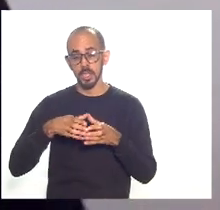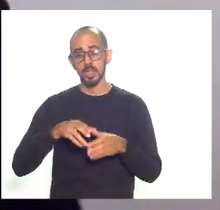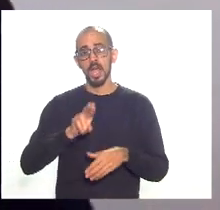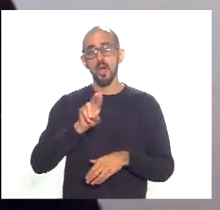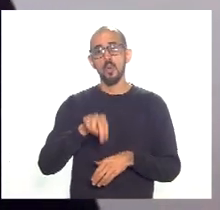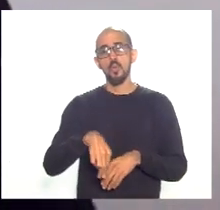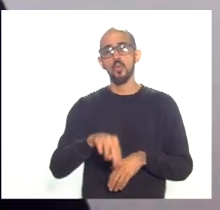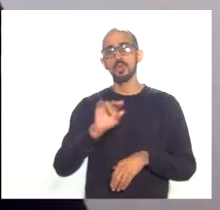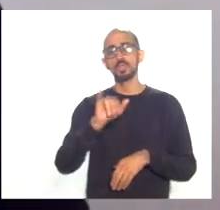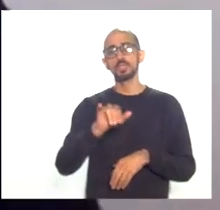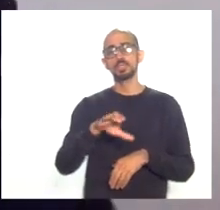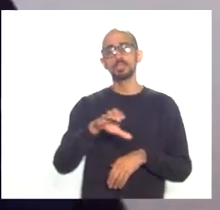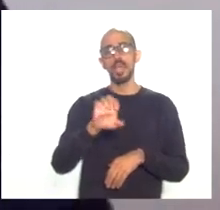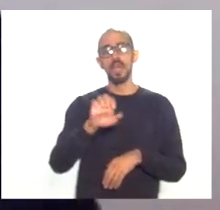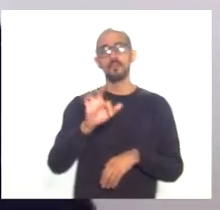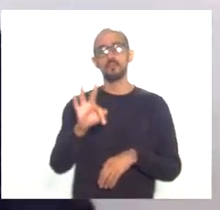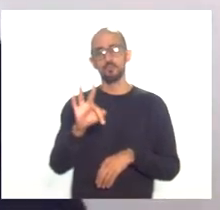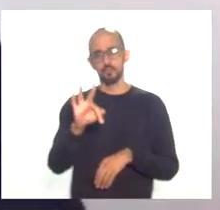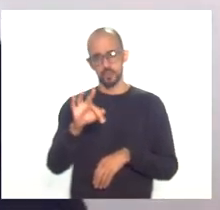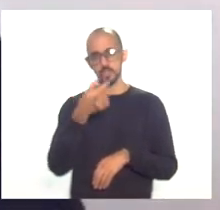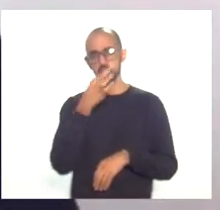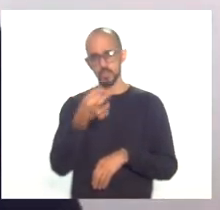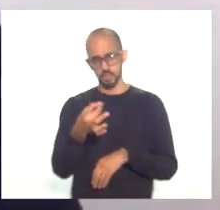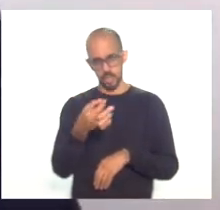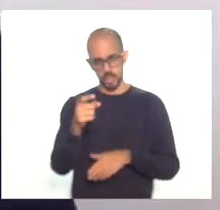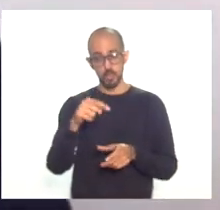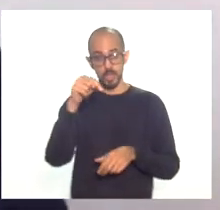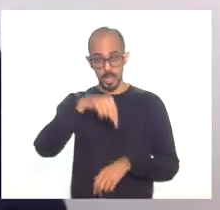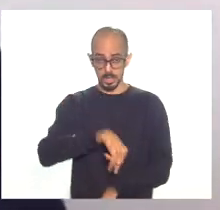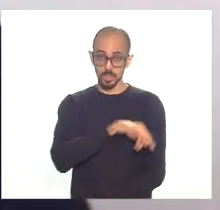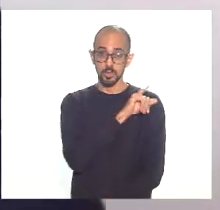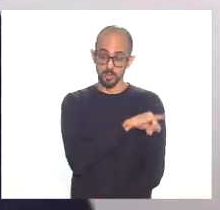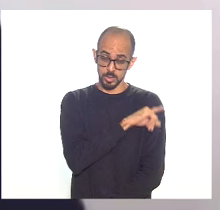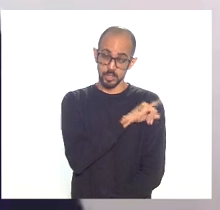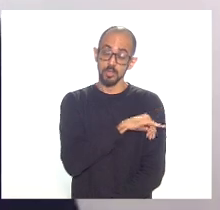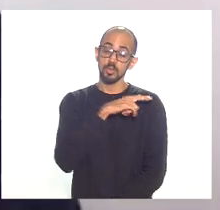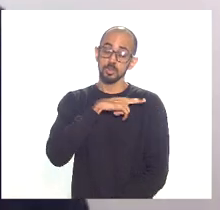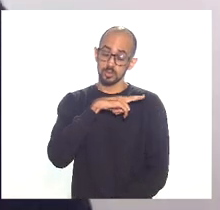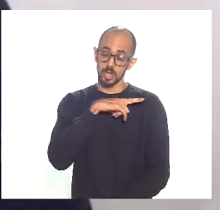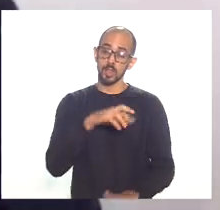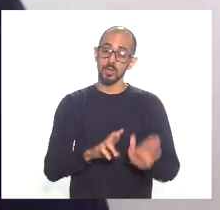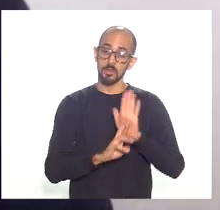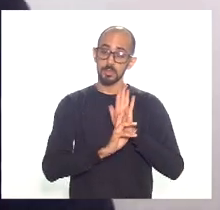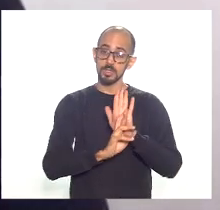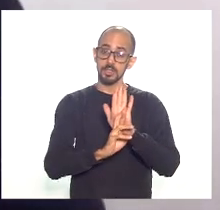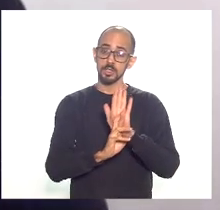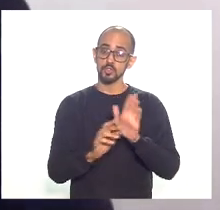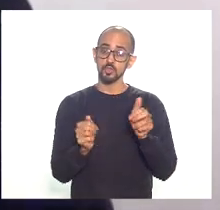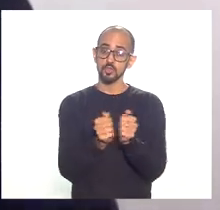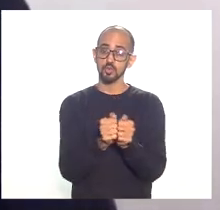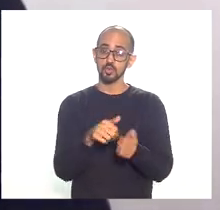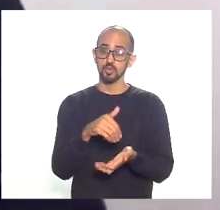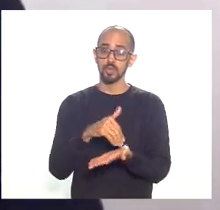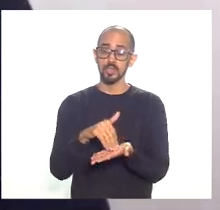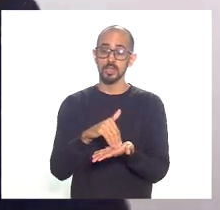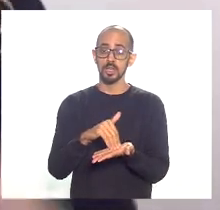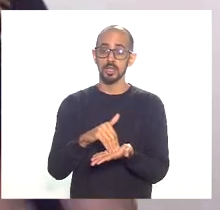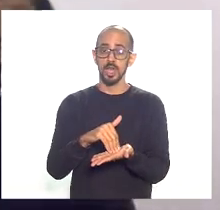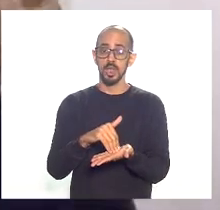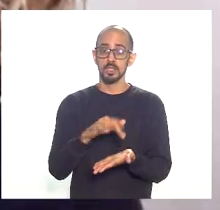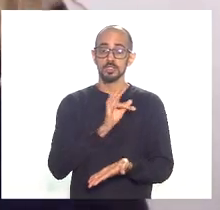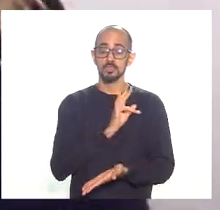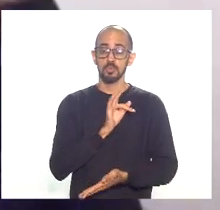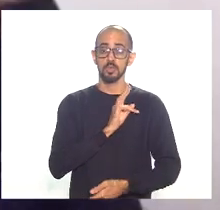se apresenta em diversos estados e que aqui no nosso estado tem a presença também da Secretaria de Polícia Militar, Civil,